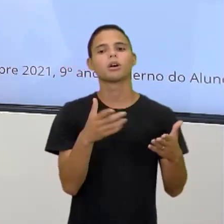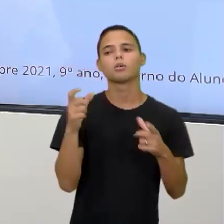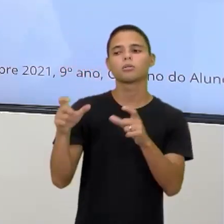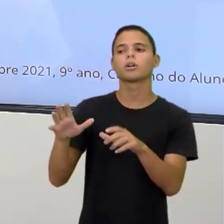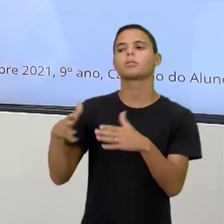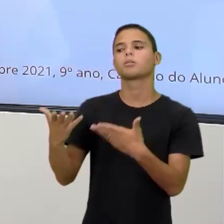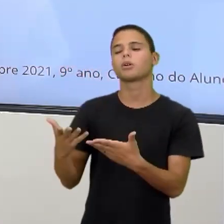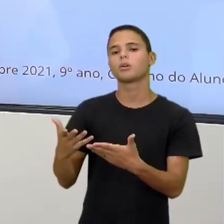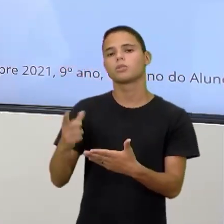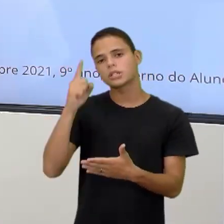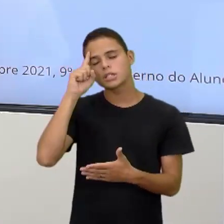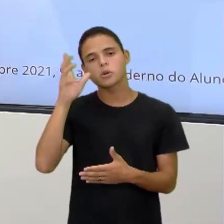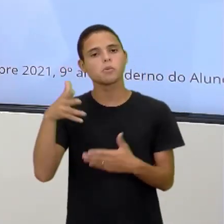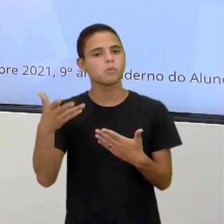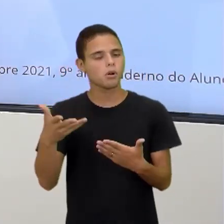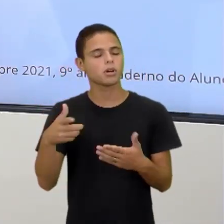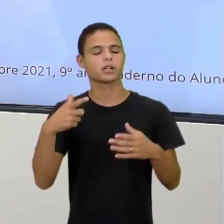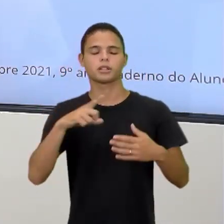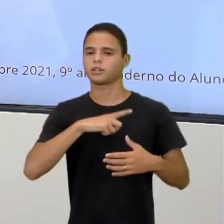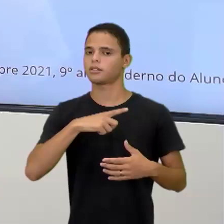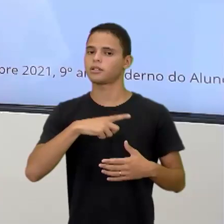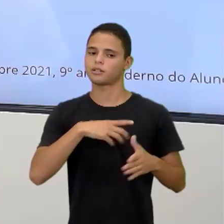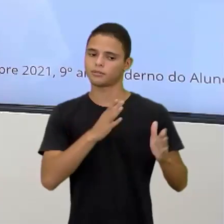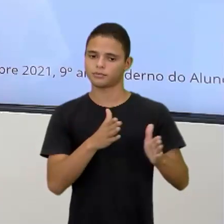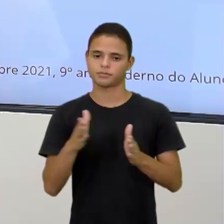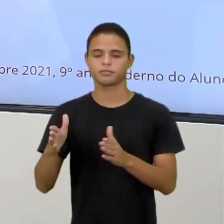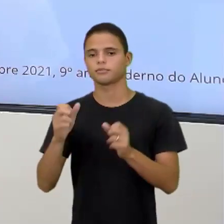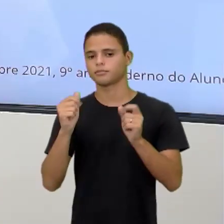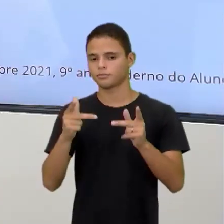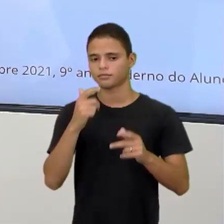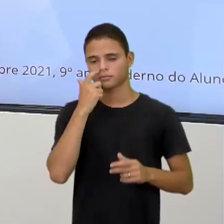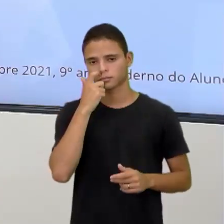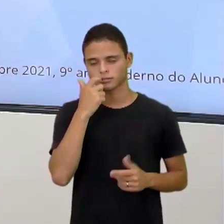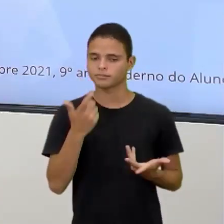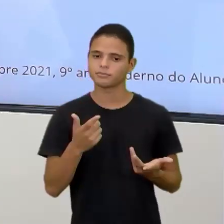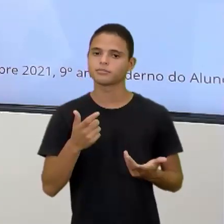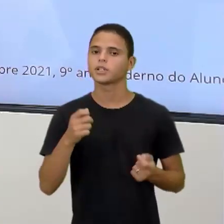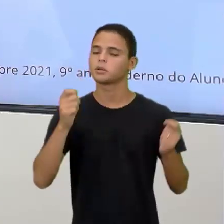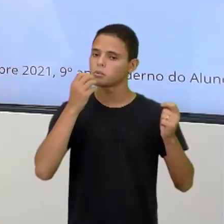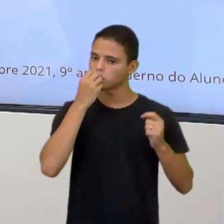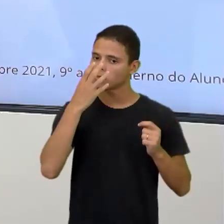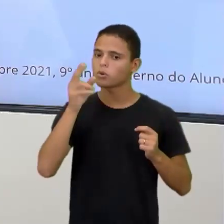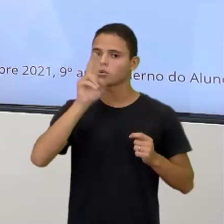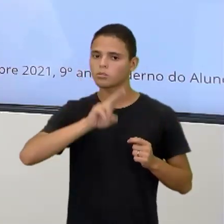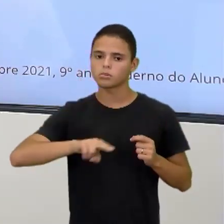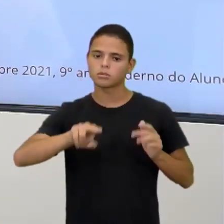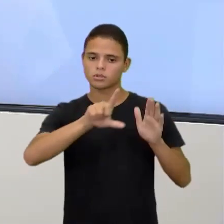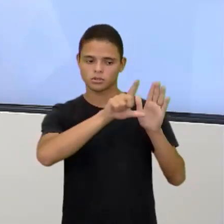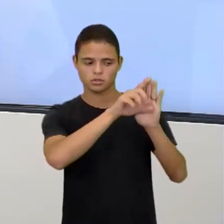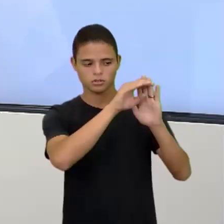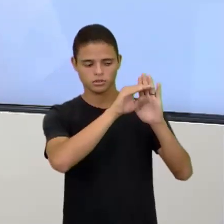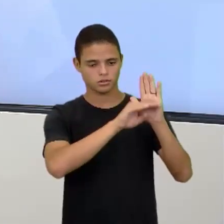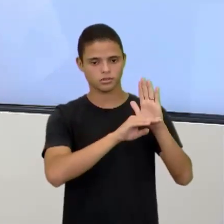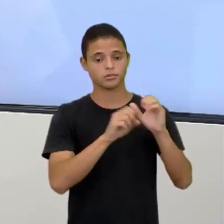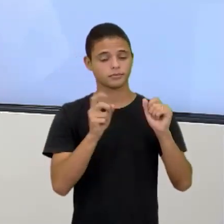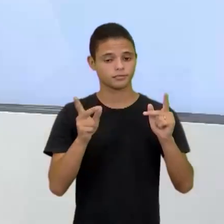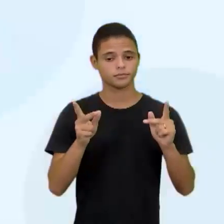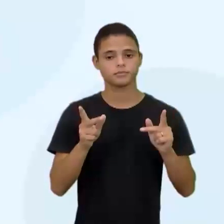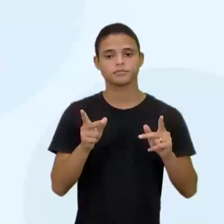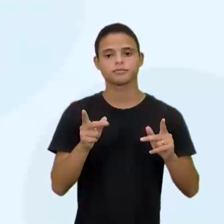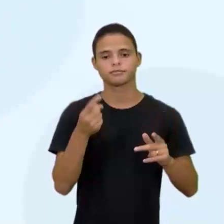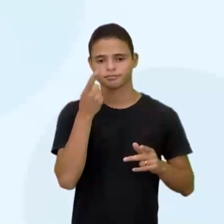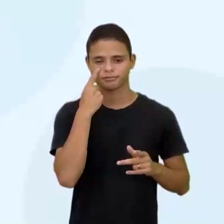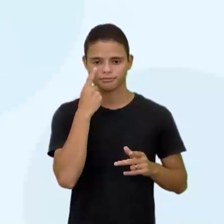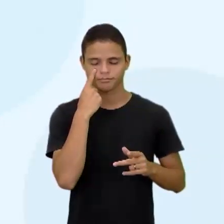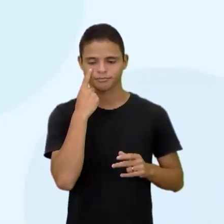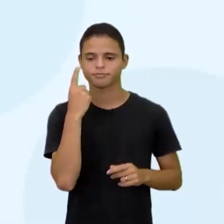super adequado usar a norma padrão, com algumas raras exceções em que já se admite o coloquialismo, né? Vamos ver então os conteúdos de